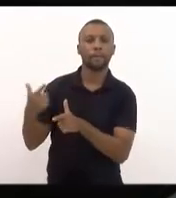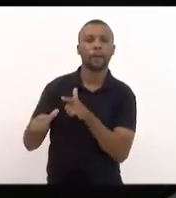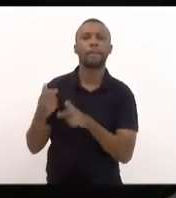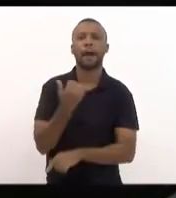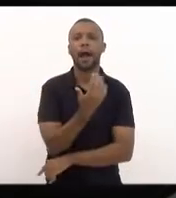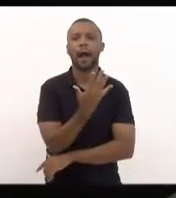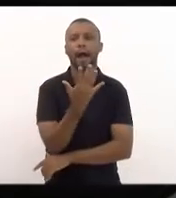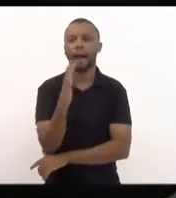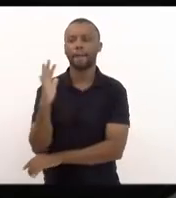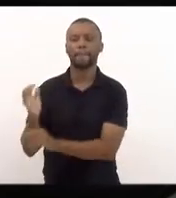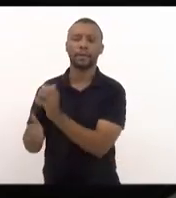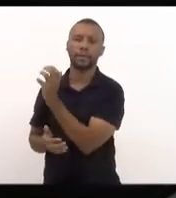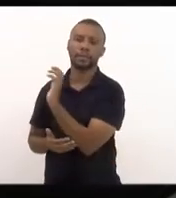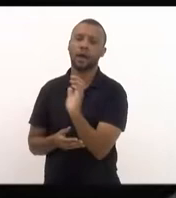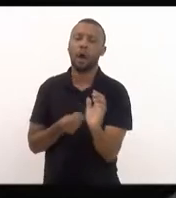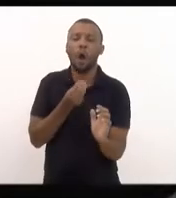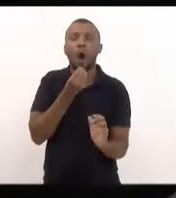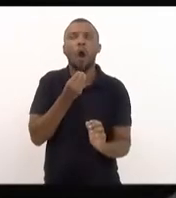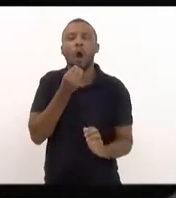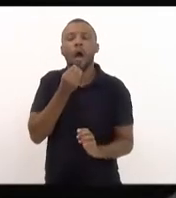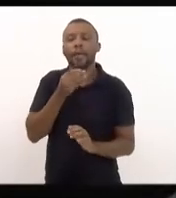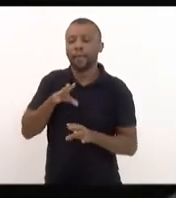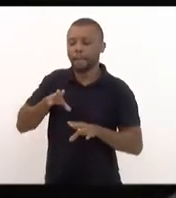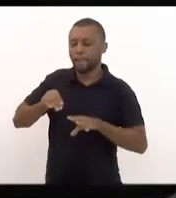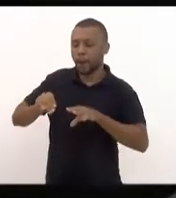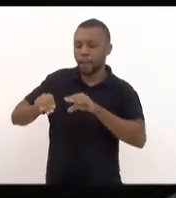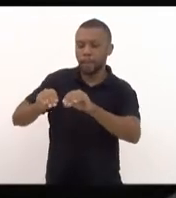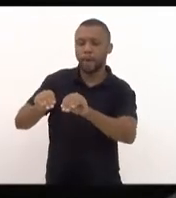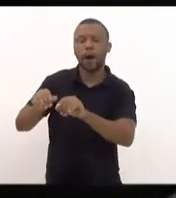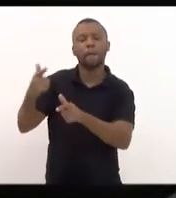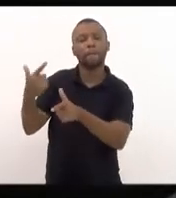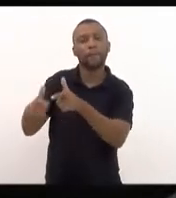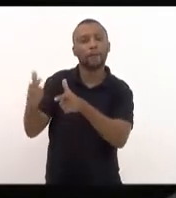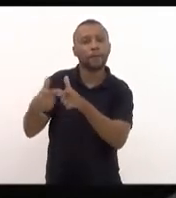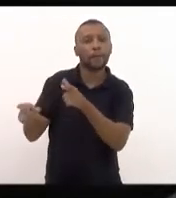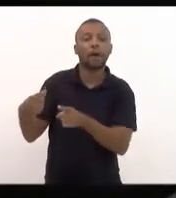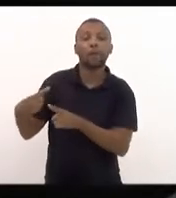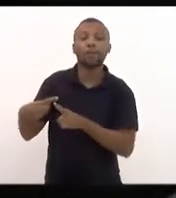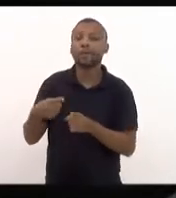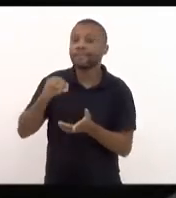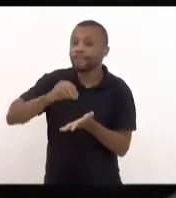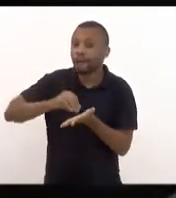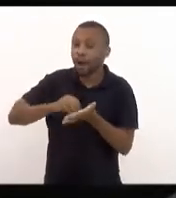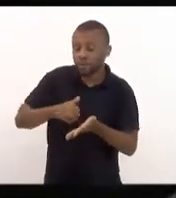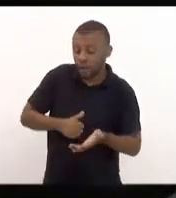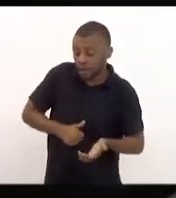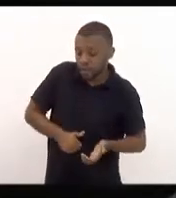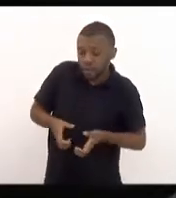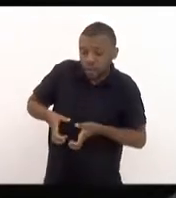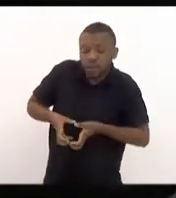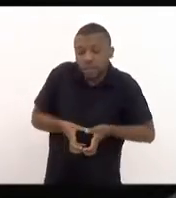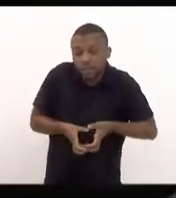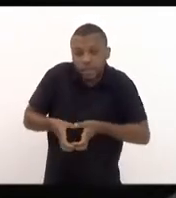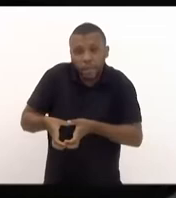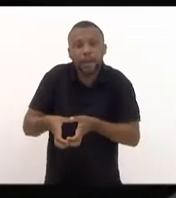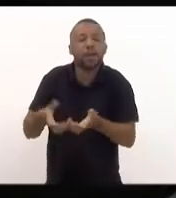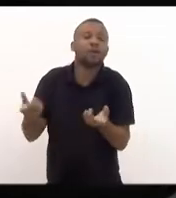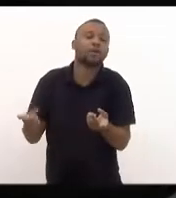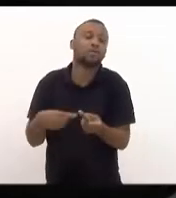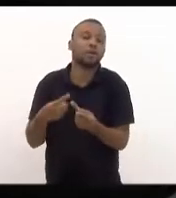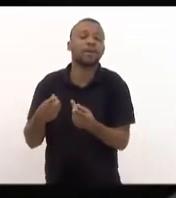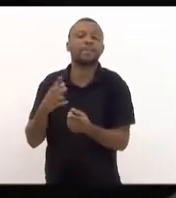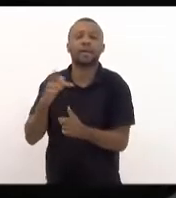essas ocupações, elas causam, além de impacto, porque não tem saneamento básico, entre as coisas, a gente tem um impacto que, às vezes,